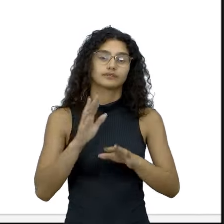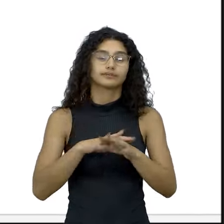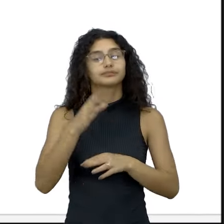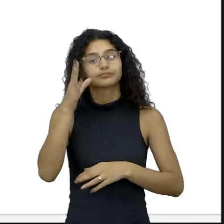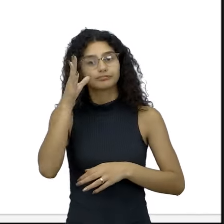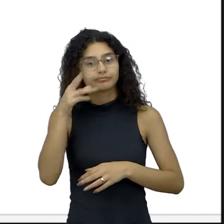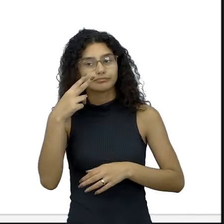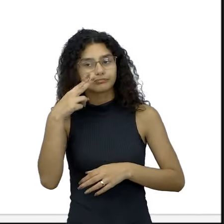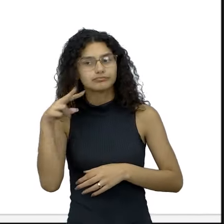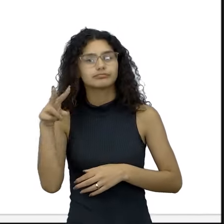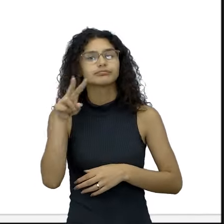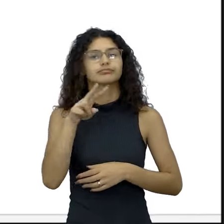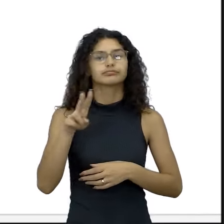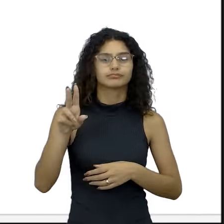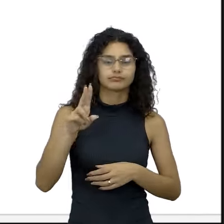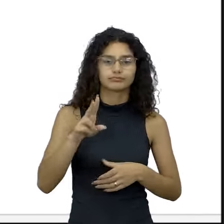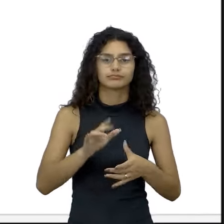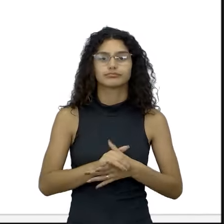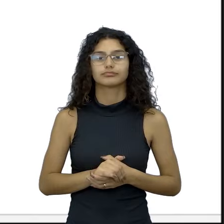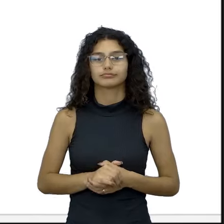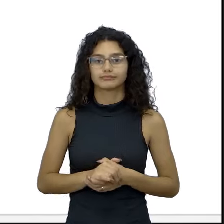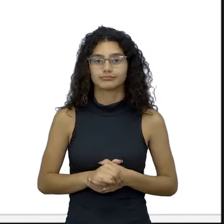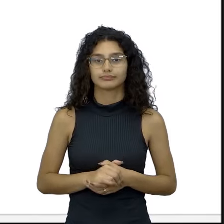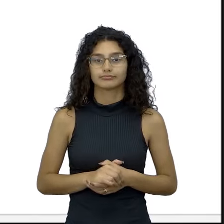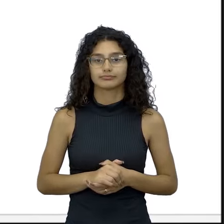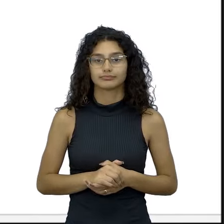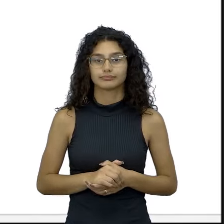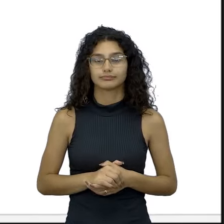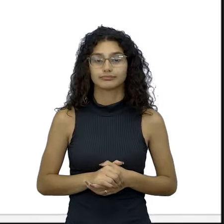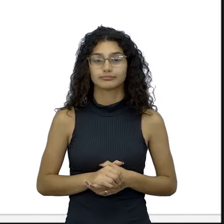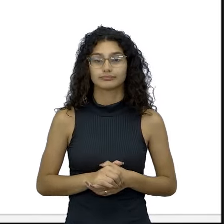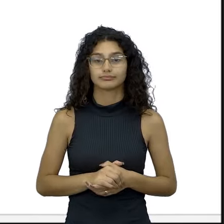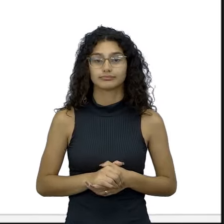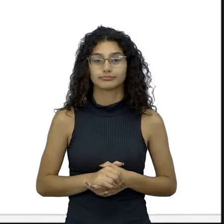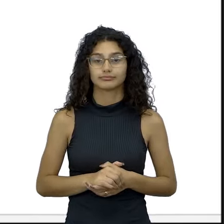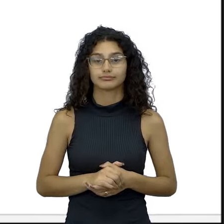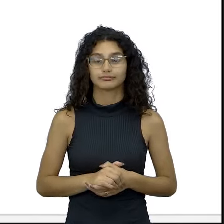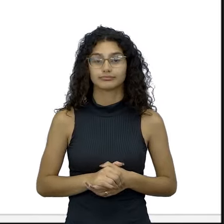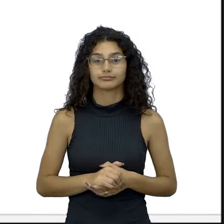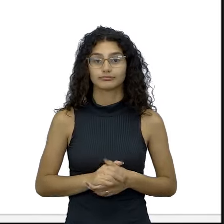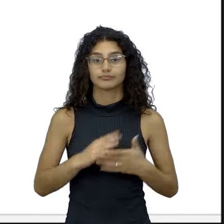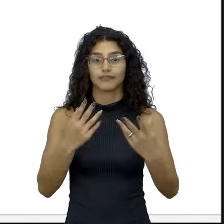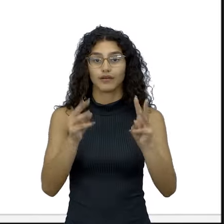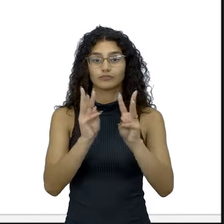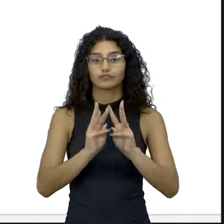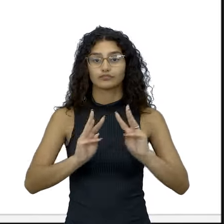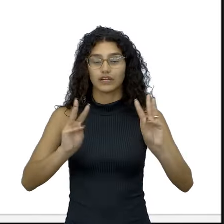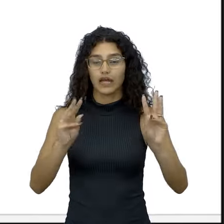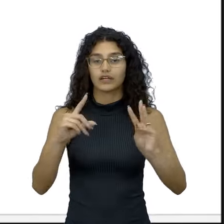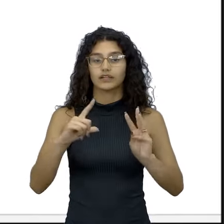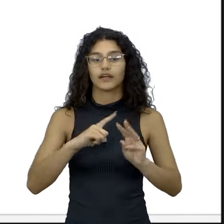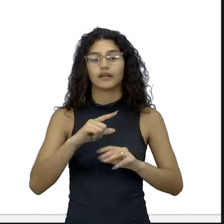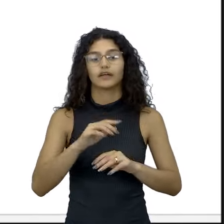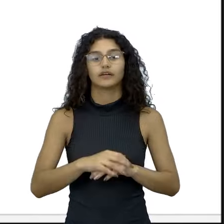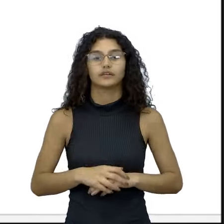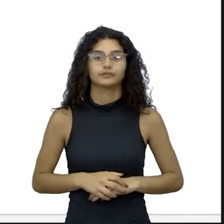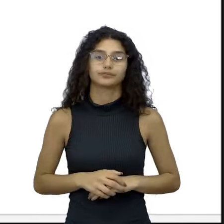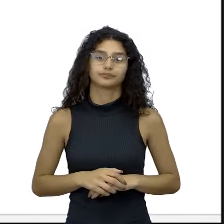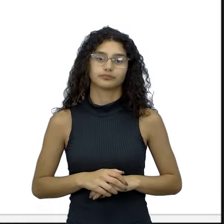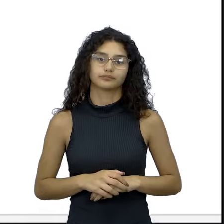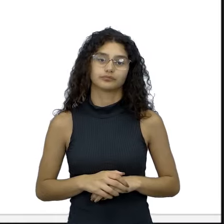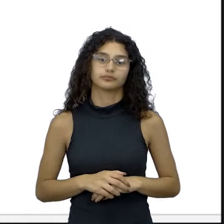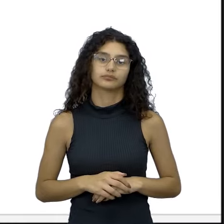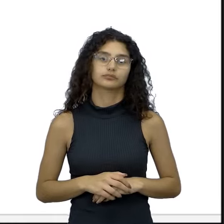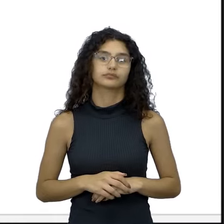observando isso. No caso dessa seção da Wikipédia, né, a gente tem ali, você sabia, né, sabia